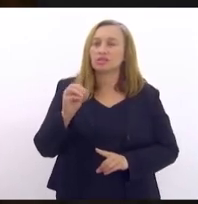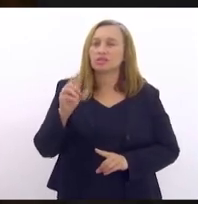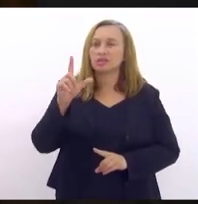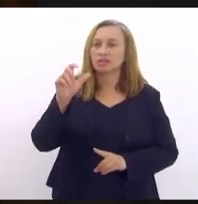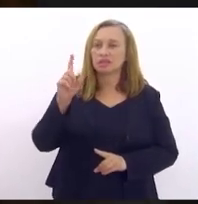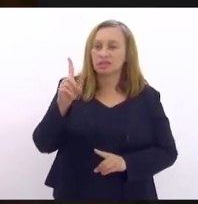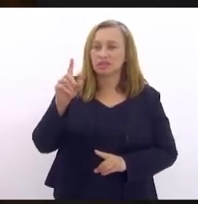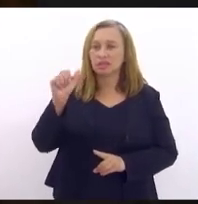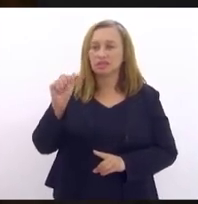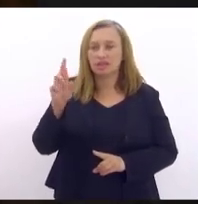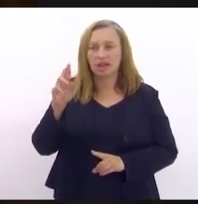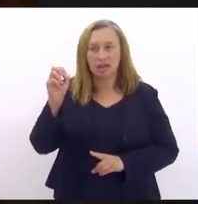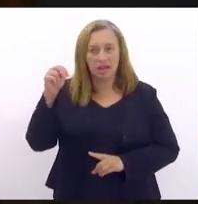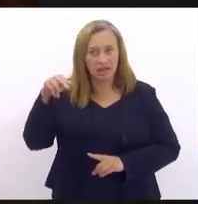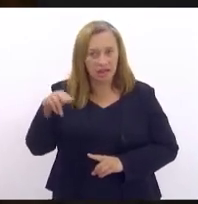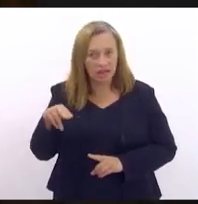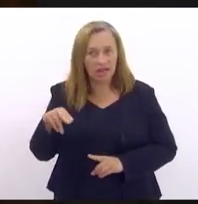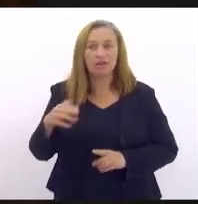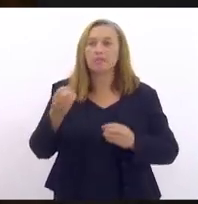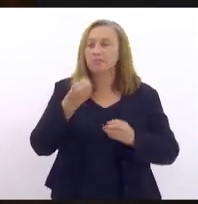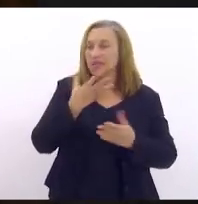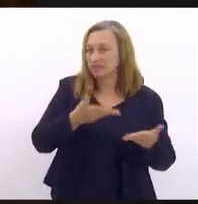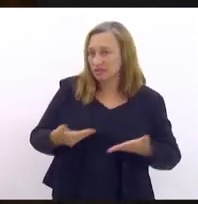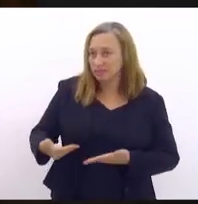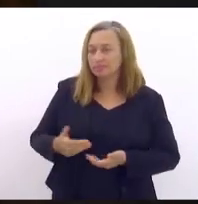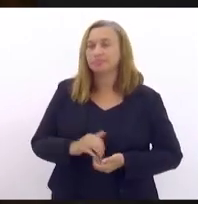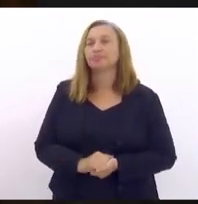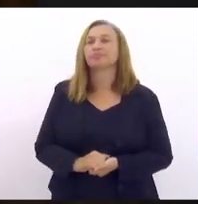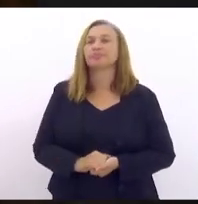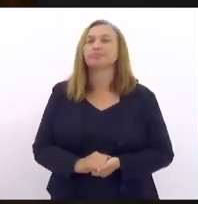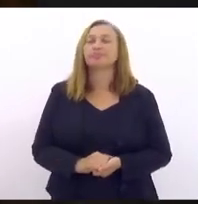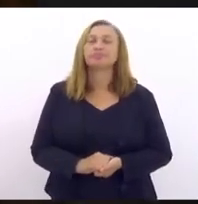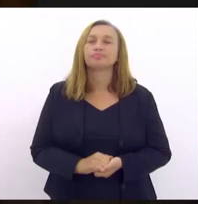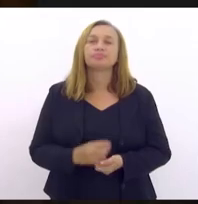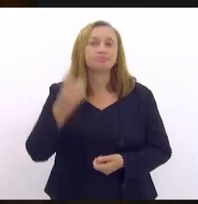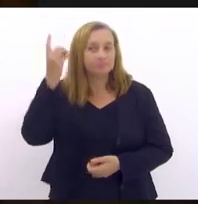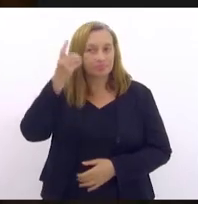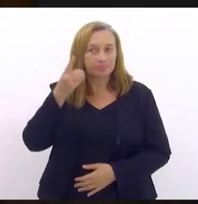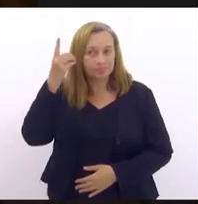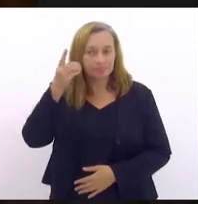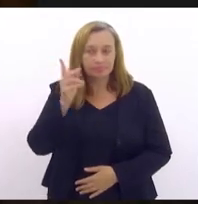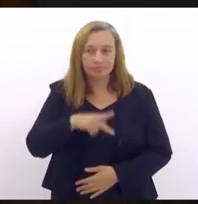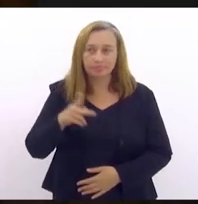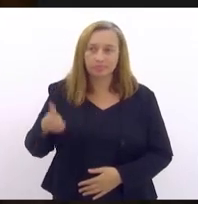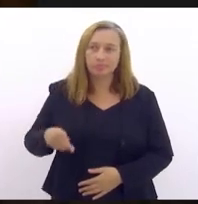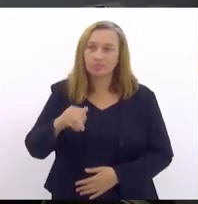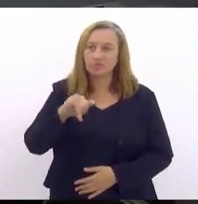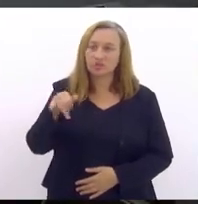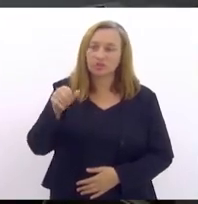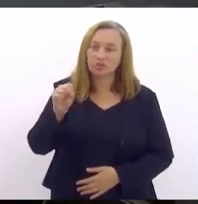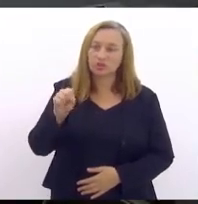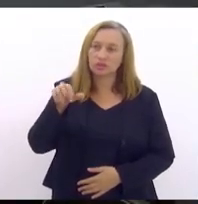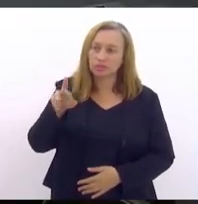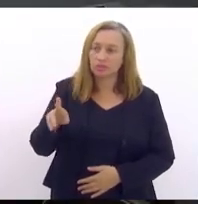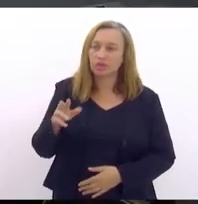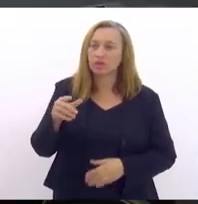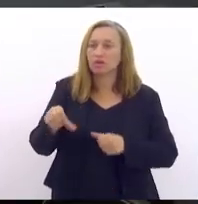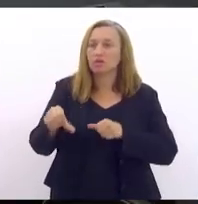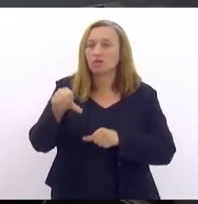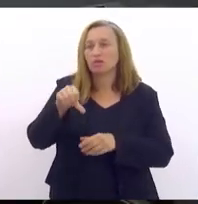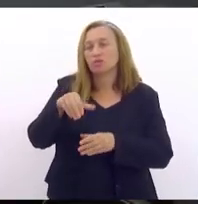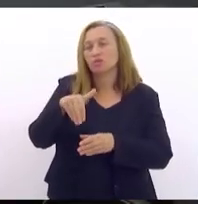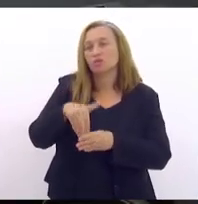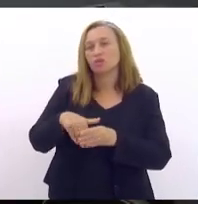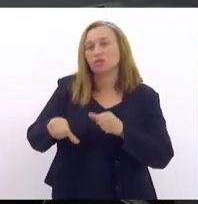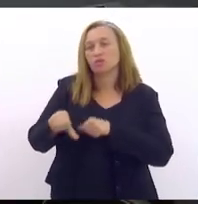nosso plenário. Seja muito bem-vindo. Pois não, deputado professor Josimar. Para consignar o voto contrário do